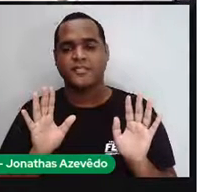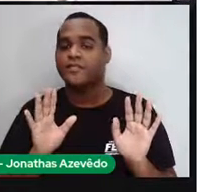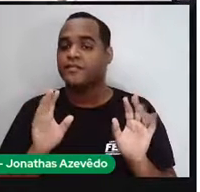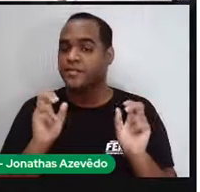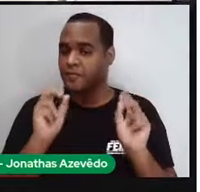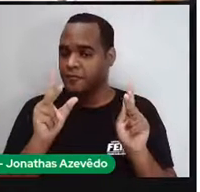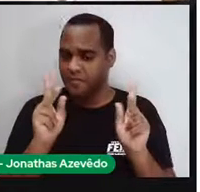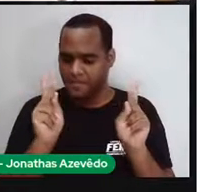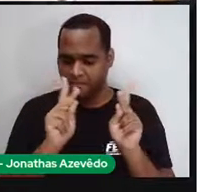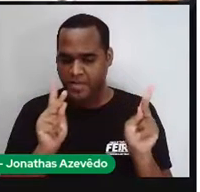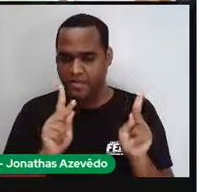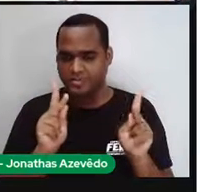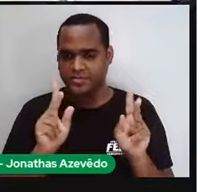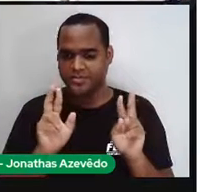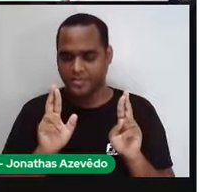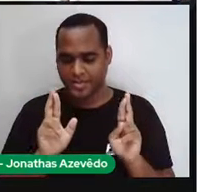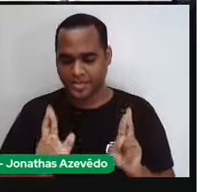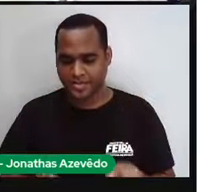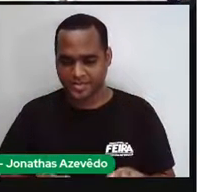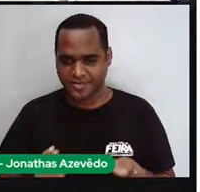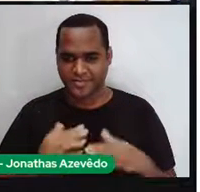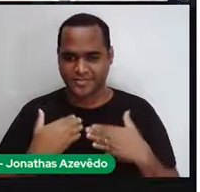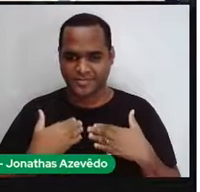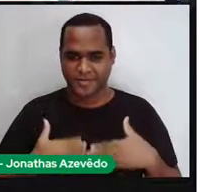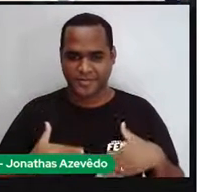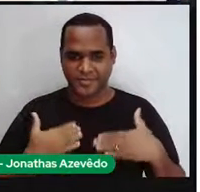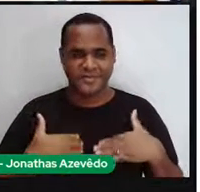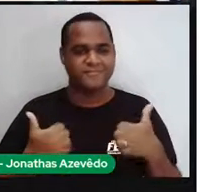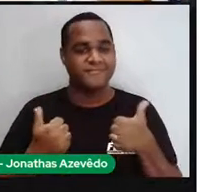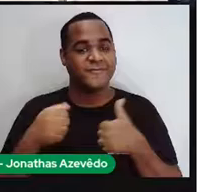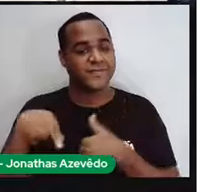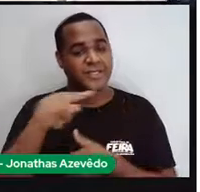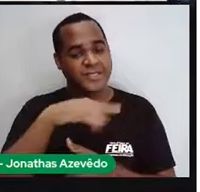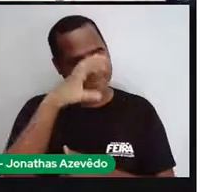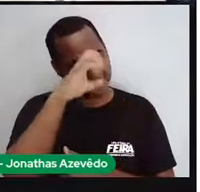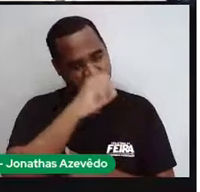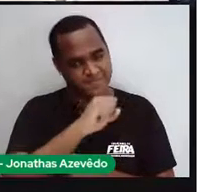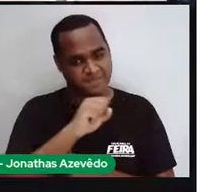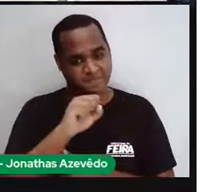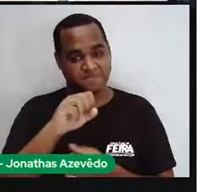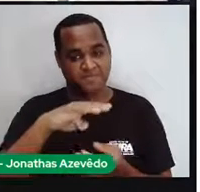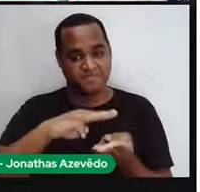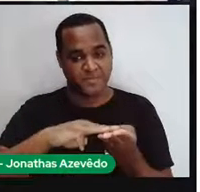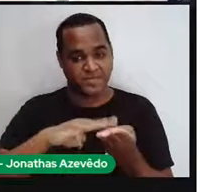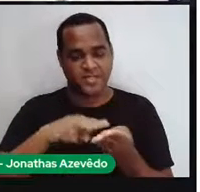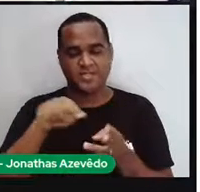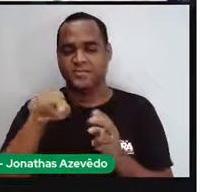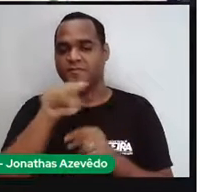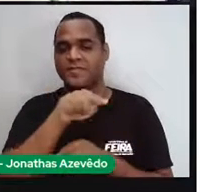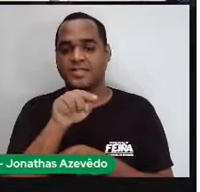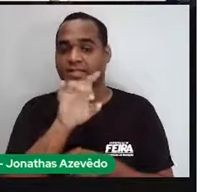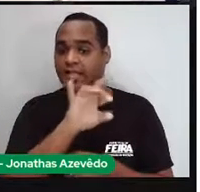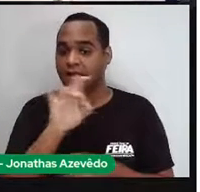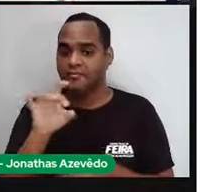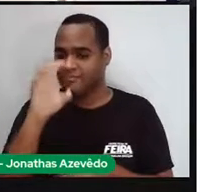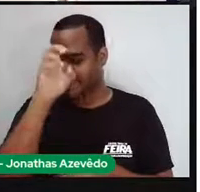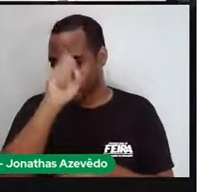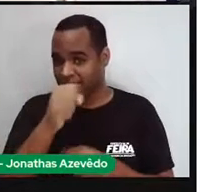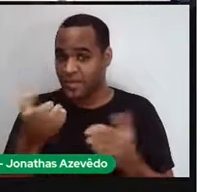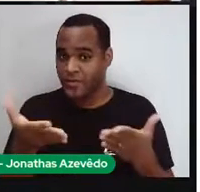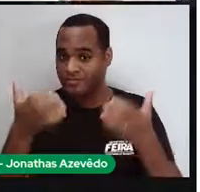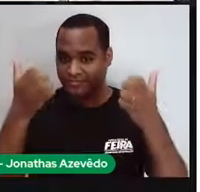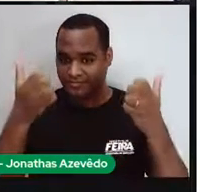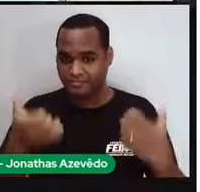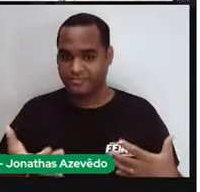em paz que a gente vai aprender sim a prática que a gente tem para essa nossa